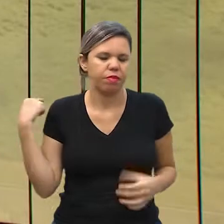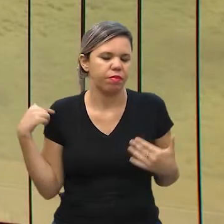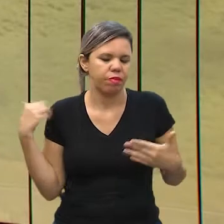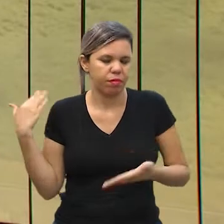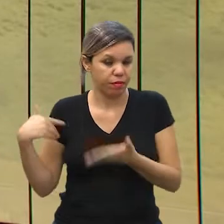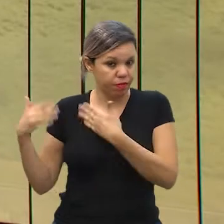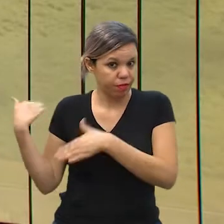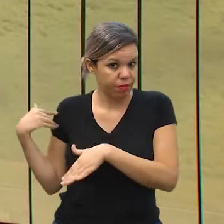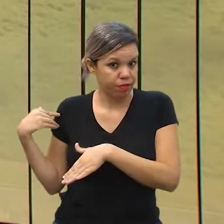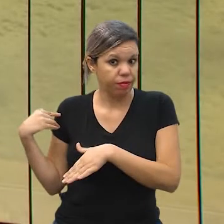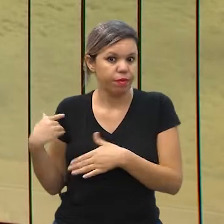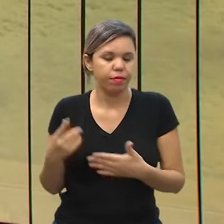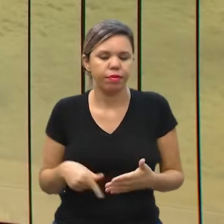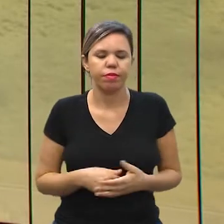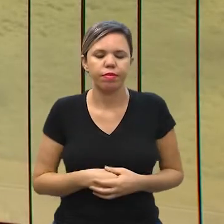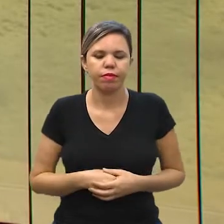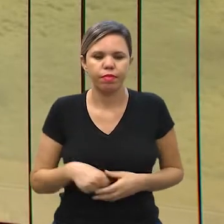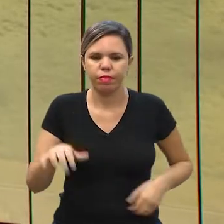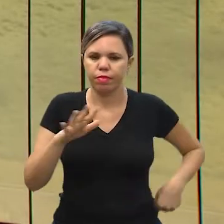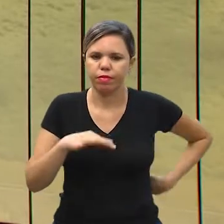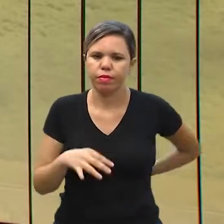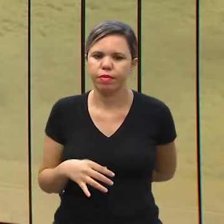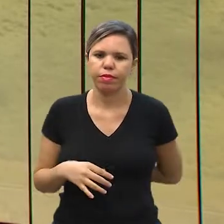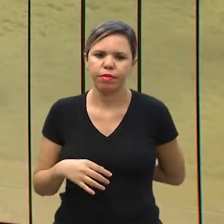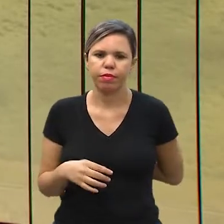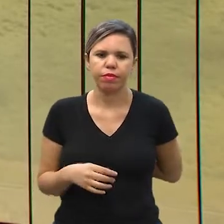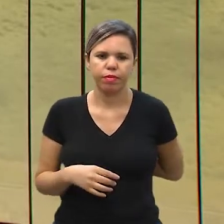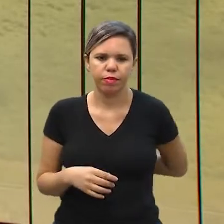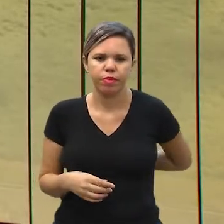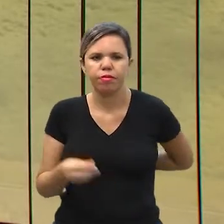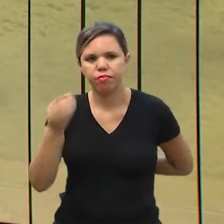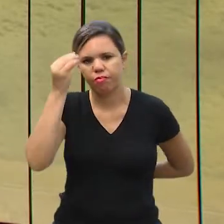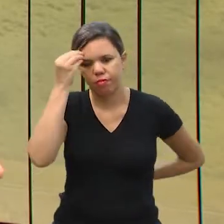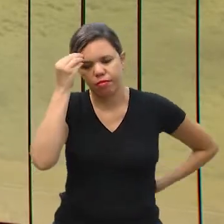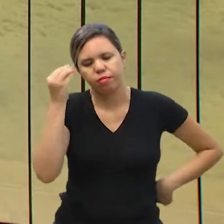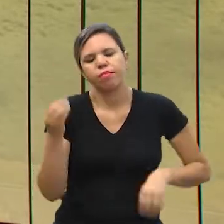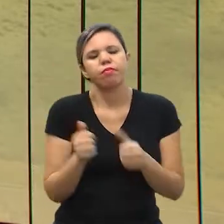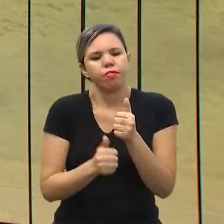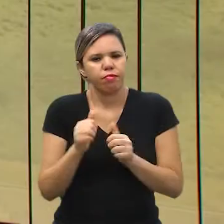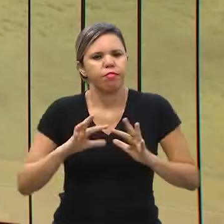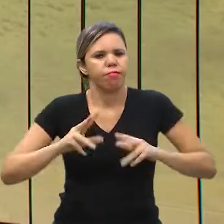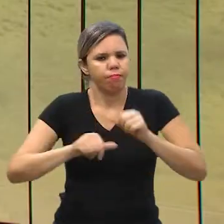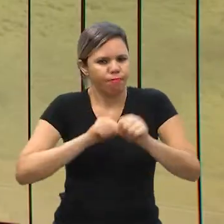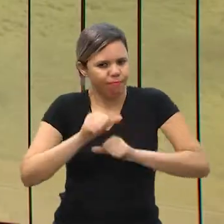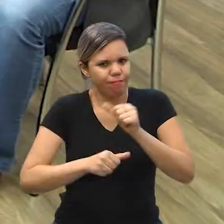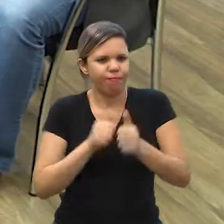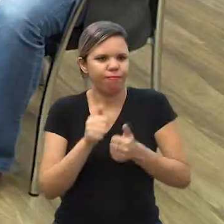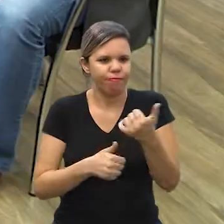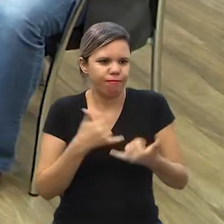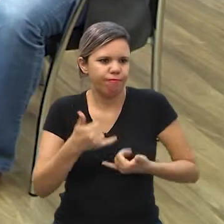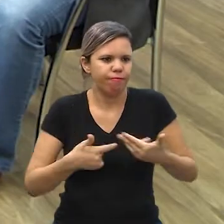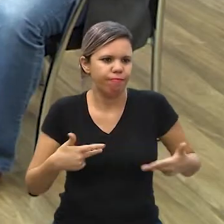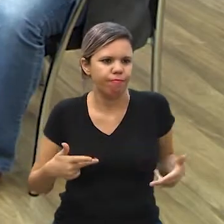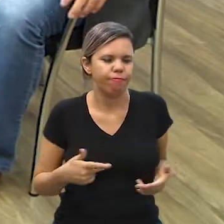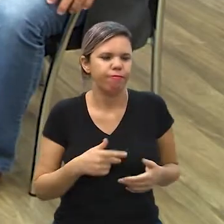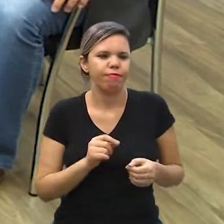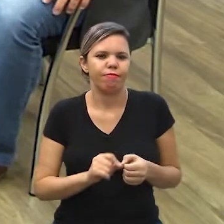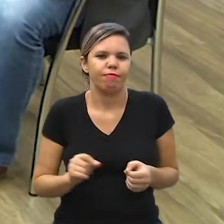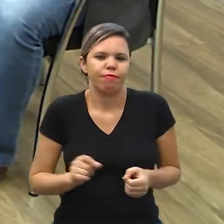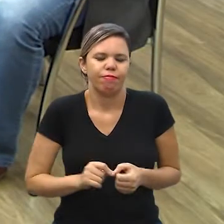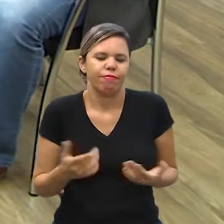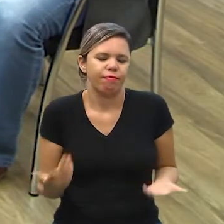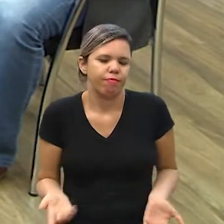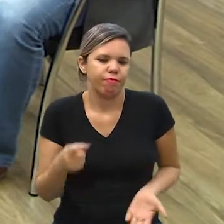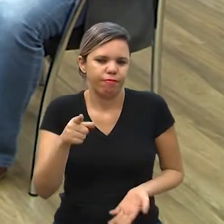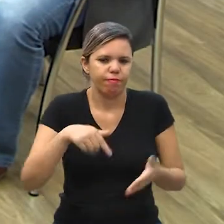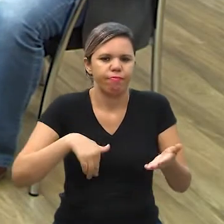né então era geral a o futebol era marcante por quanto tudo virava um futebol qualquer coisa